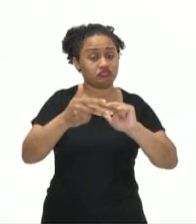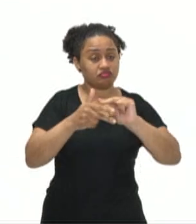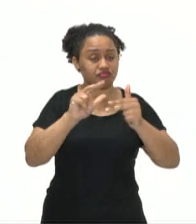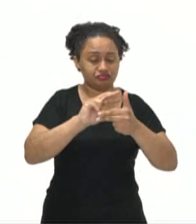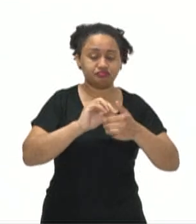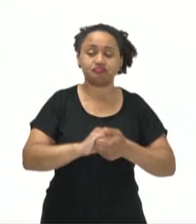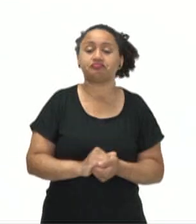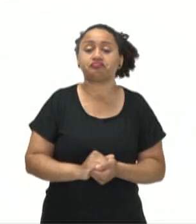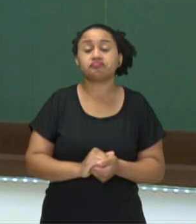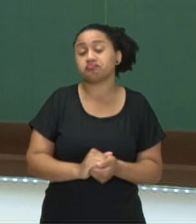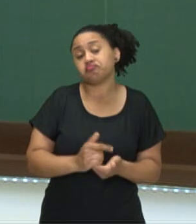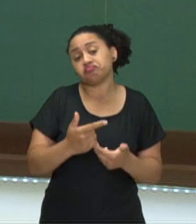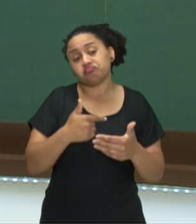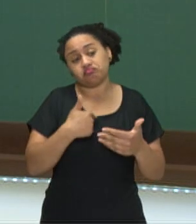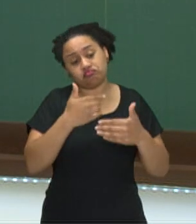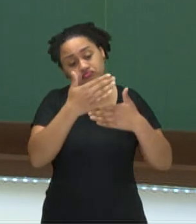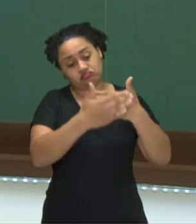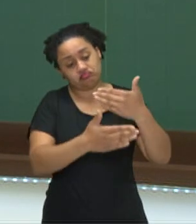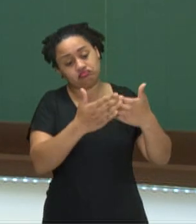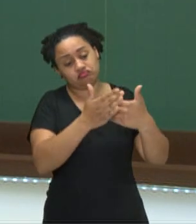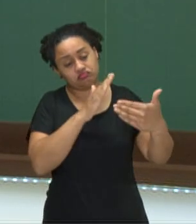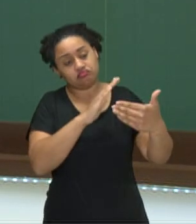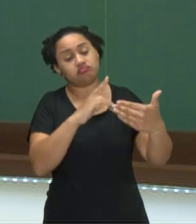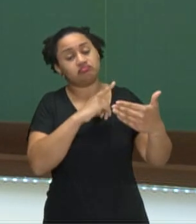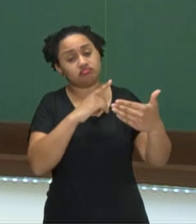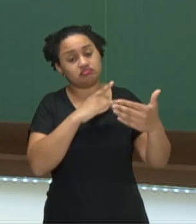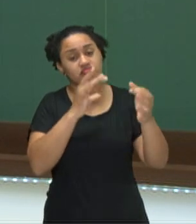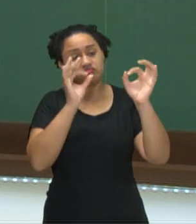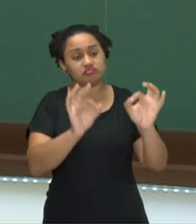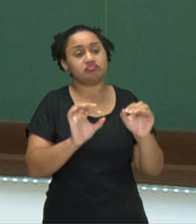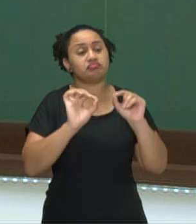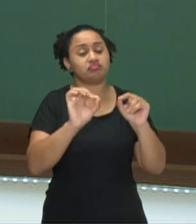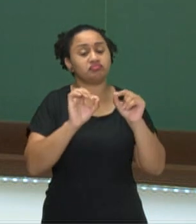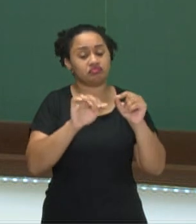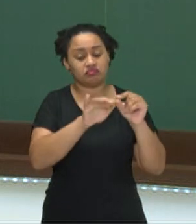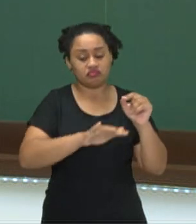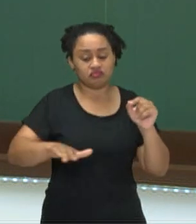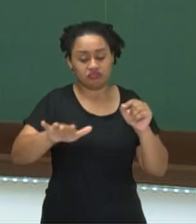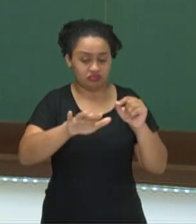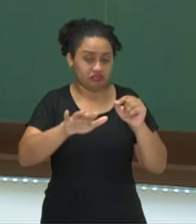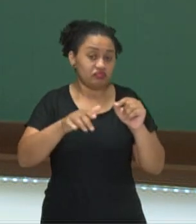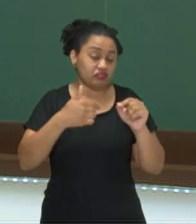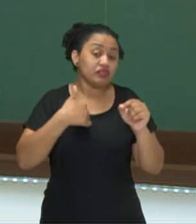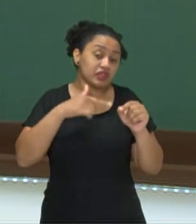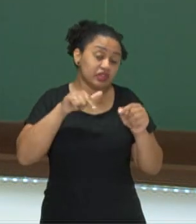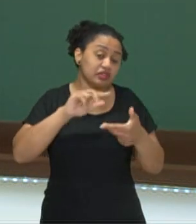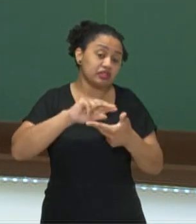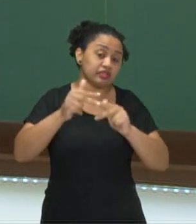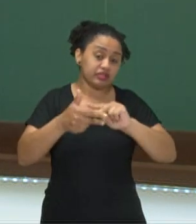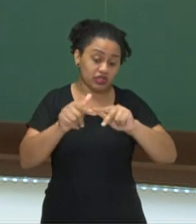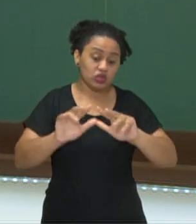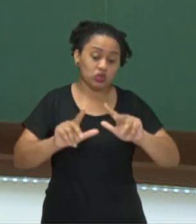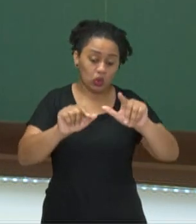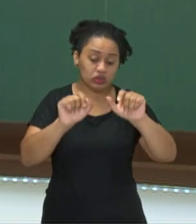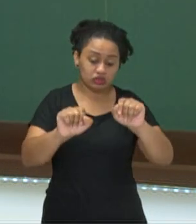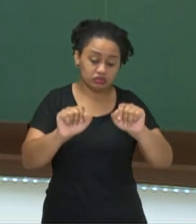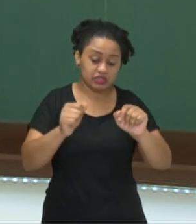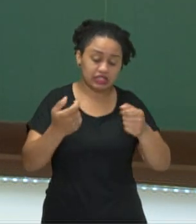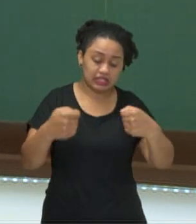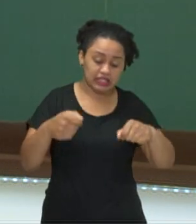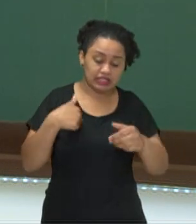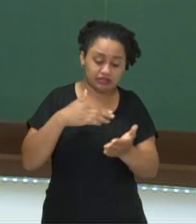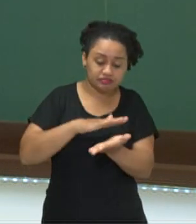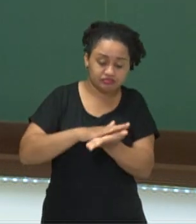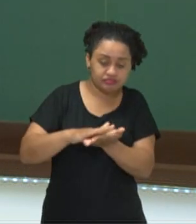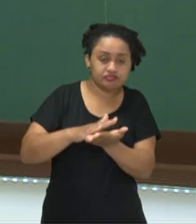poliedro, tá? E essas faces estão contidas exatamente num plano. Para que seja um poliedro, todas as faces têm que estar contidas